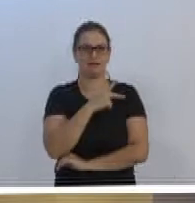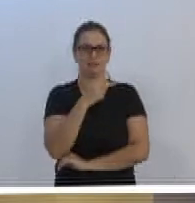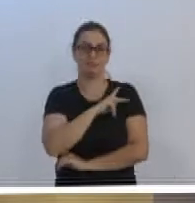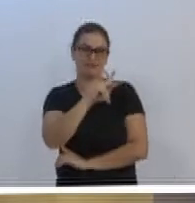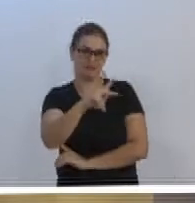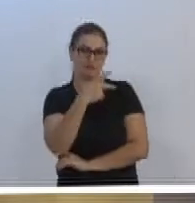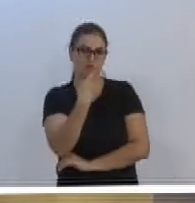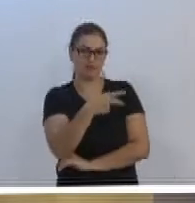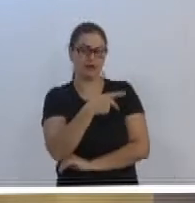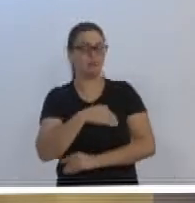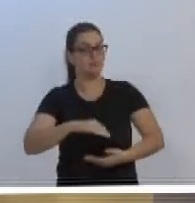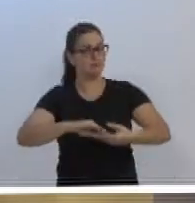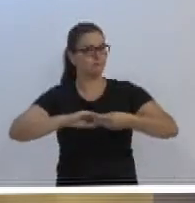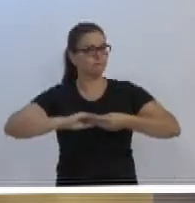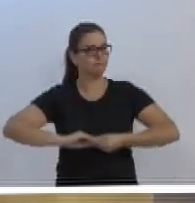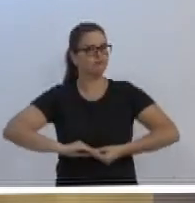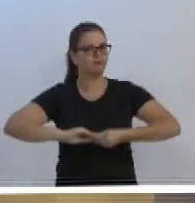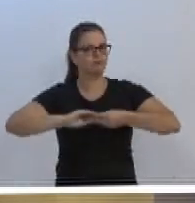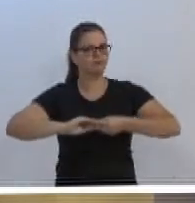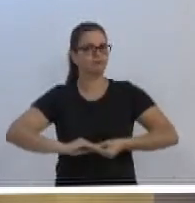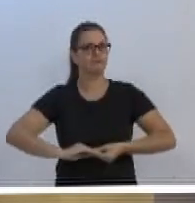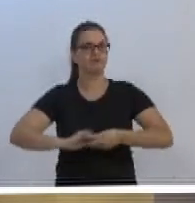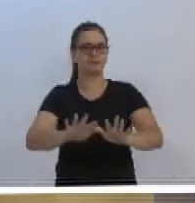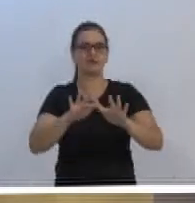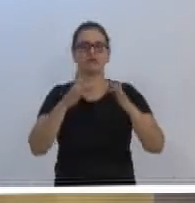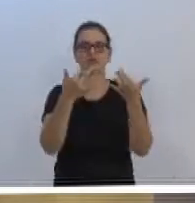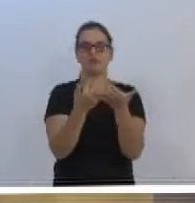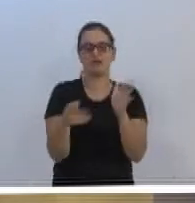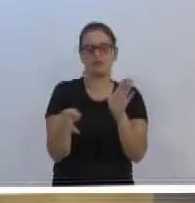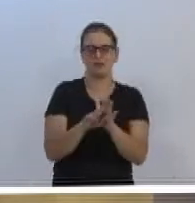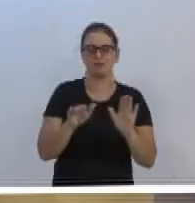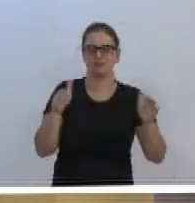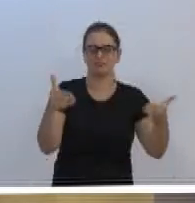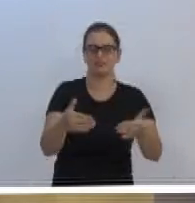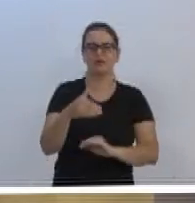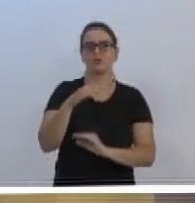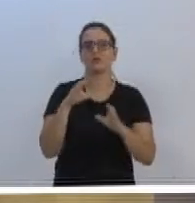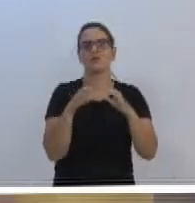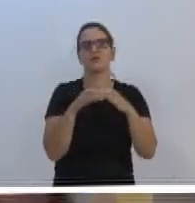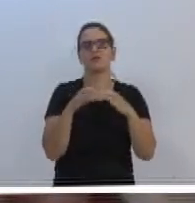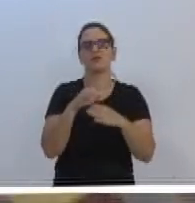de uma forma muito especial a grande família guarani pelos seus 90 anos brigará presente